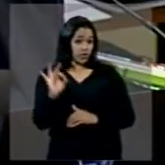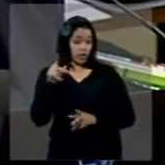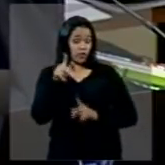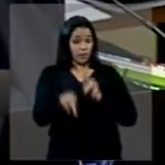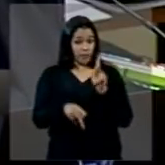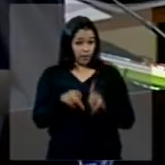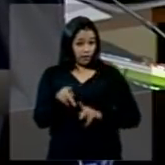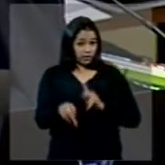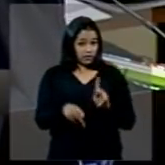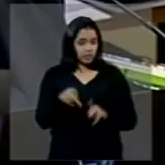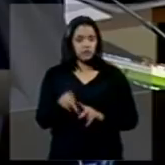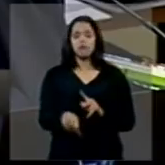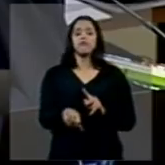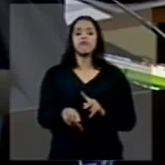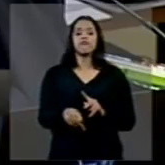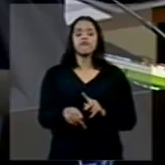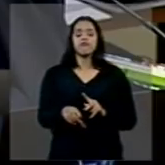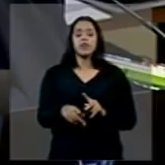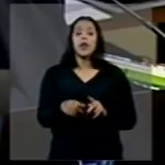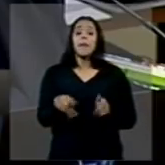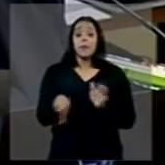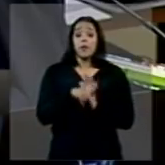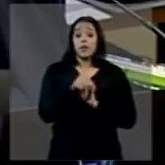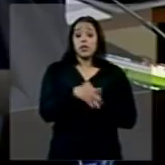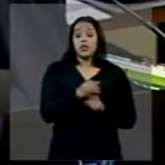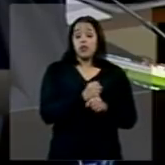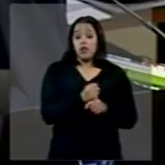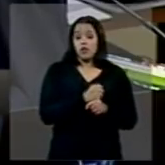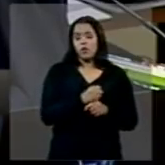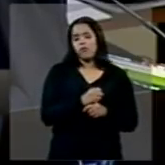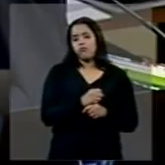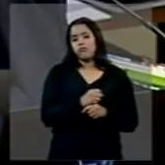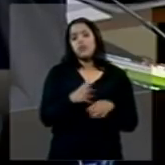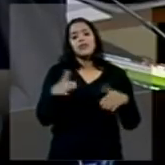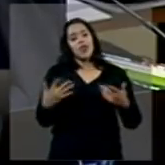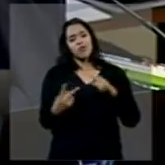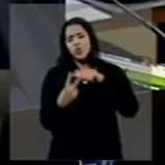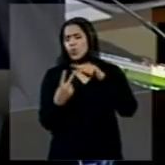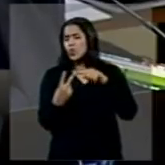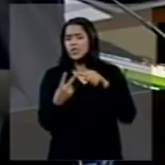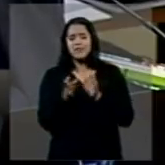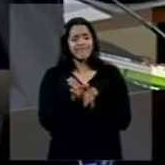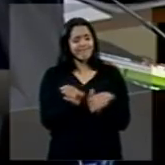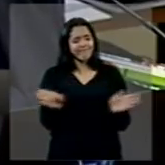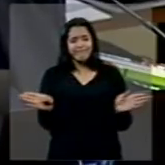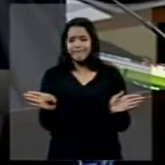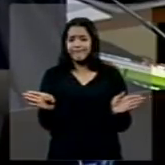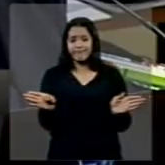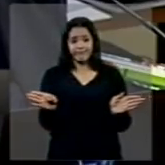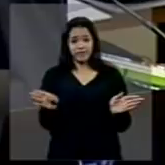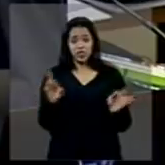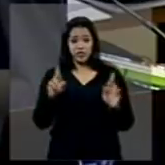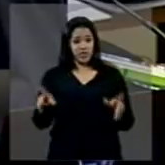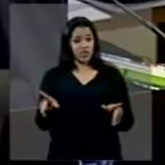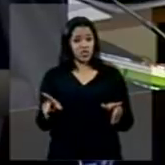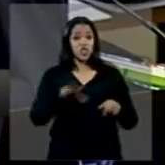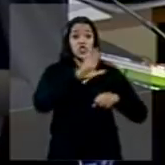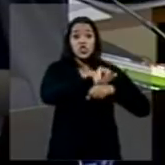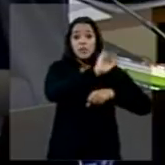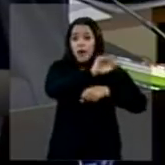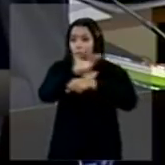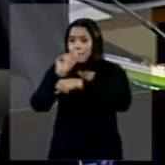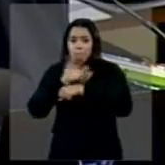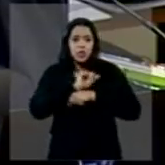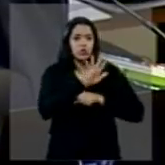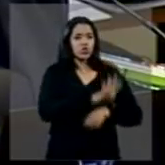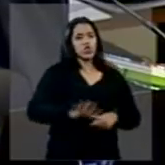população projetada para aquele ano pelo IBGE. Portanto, são duas coisas distintas. Convocação geral